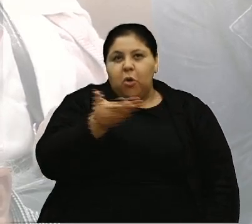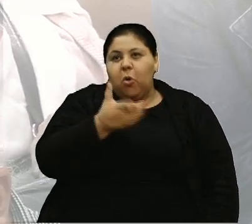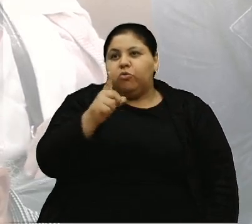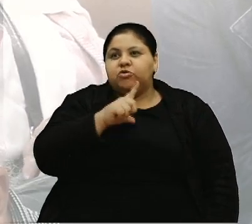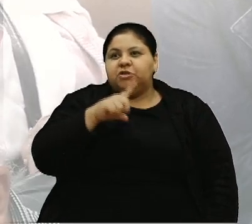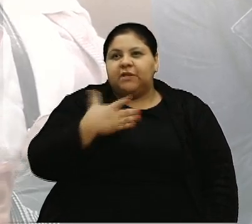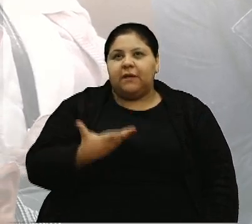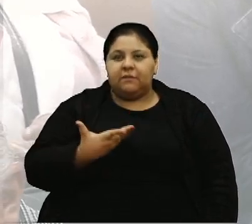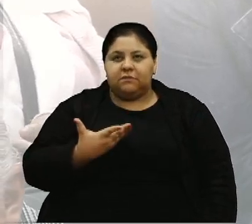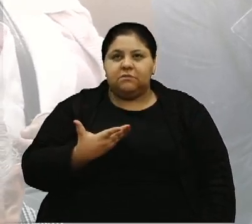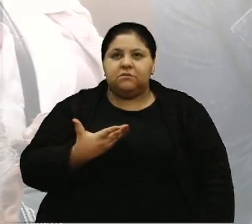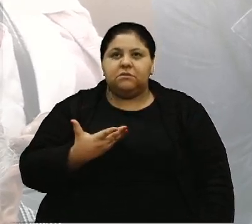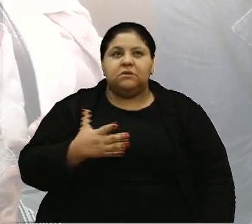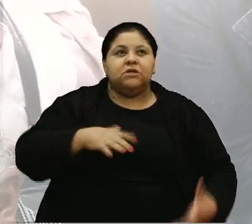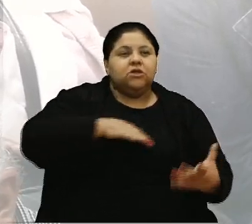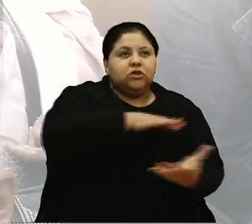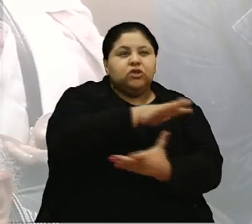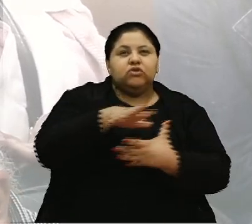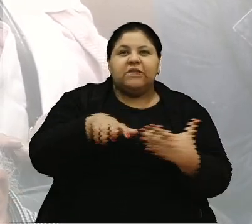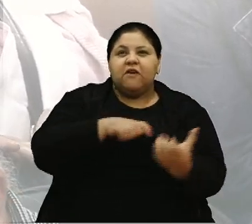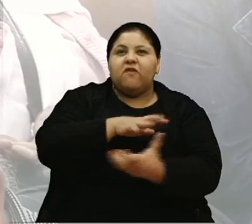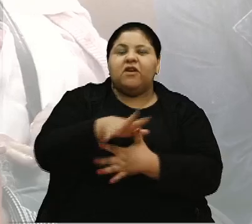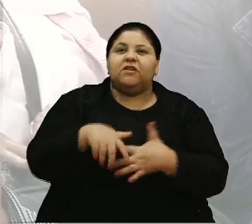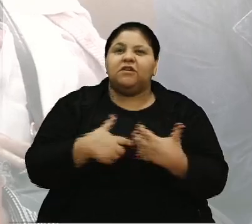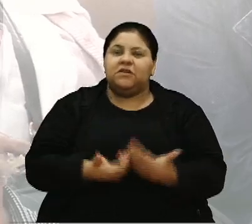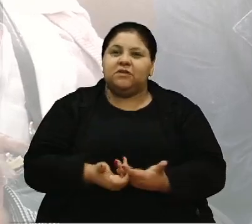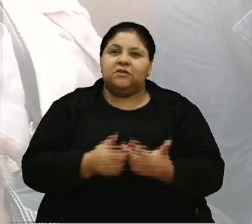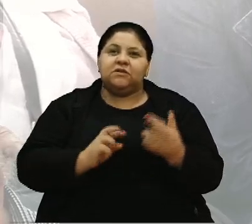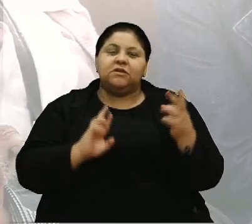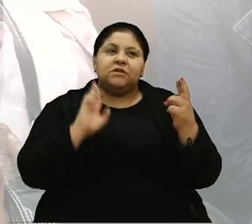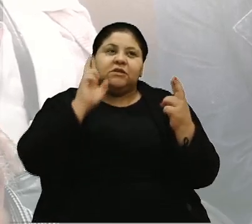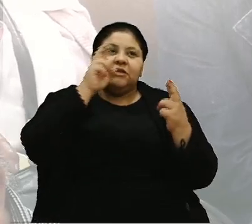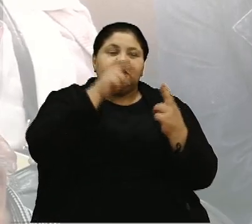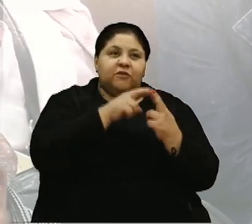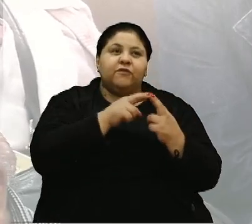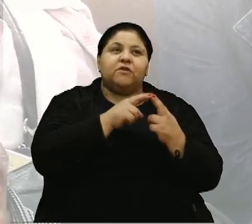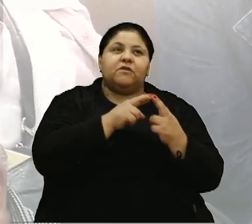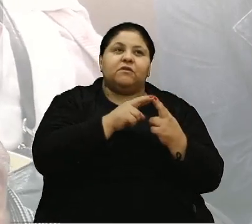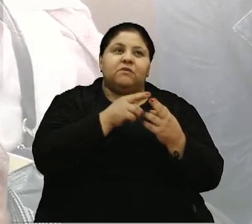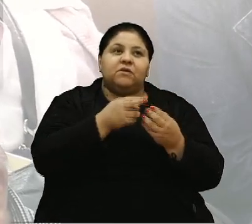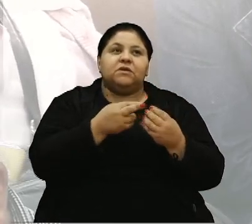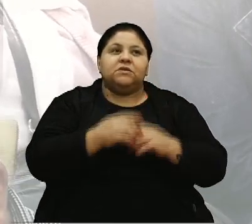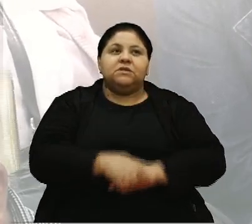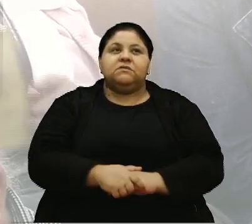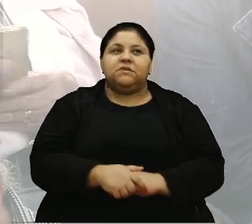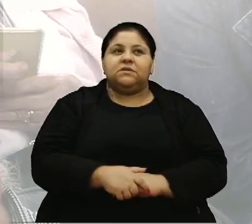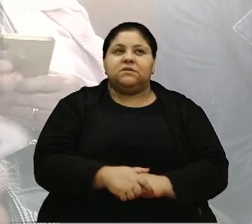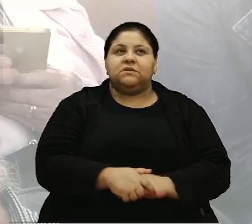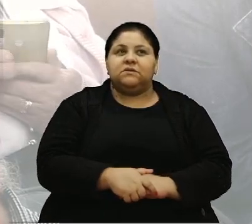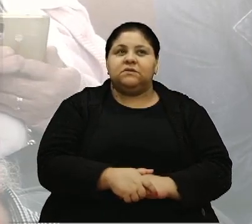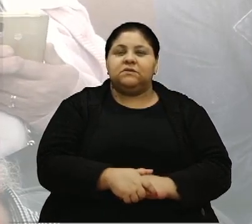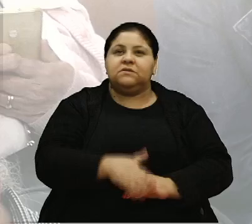a evolução e a referência, muito se deve a ele. Ele faleceu no dia